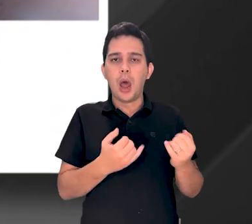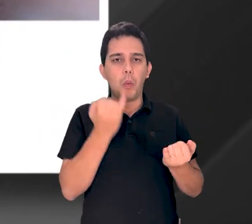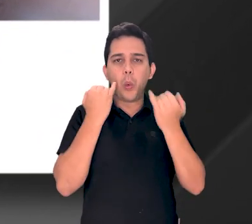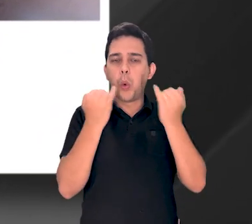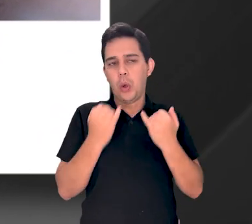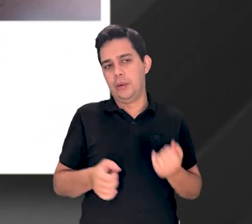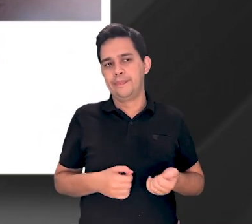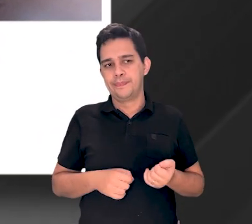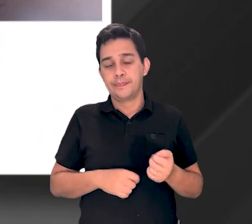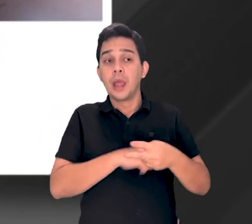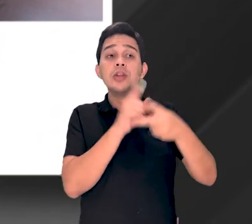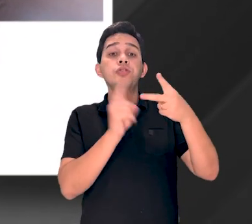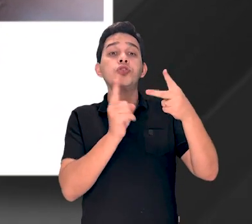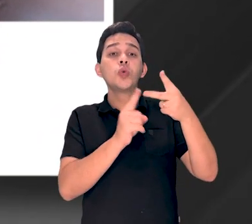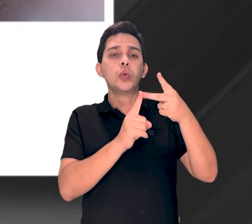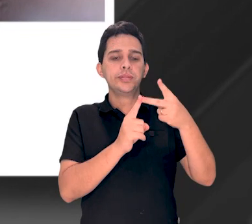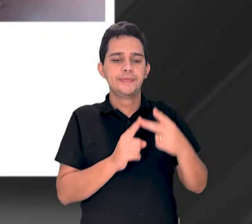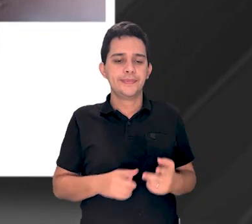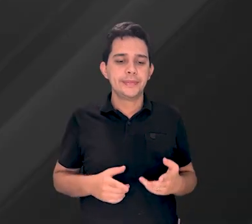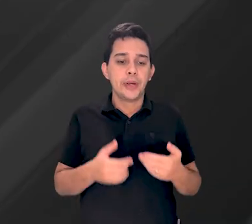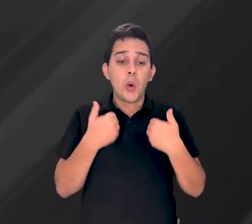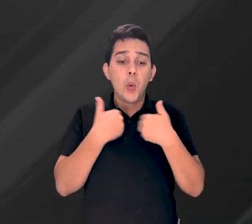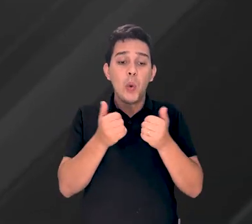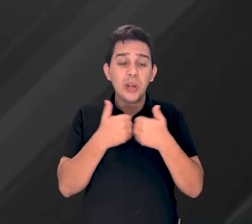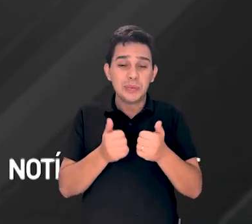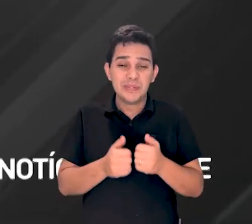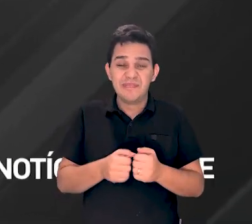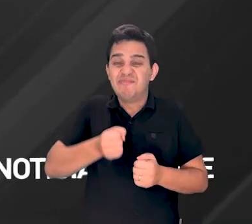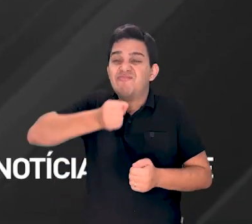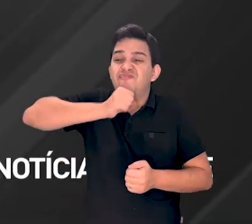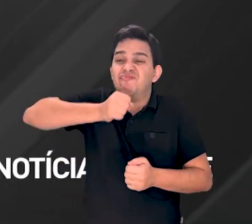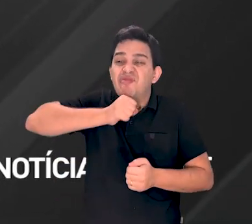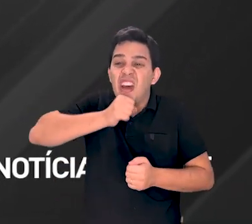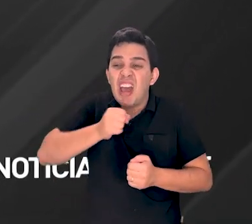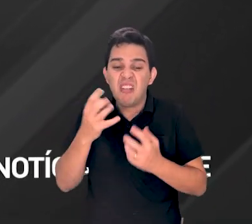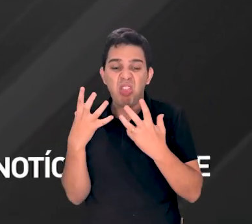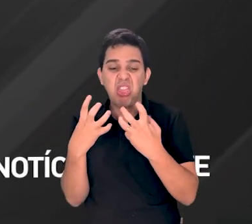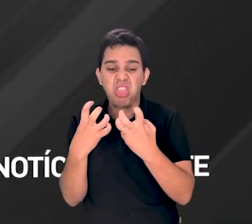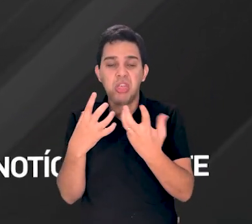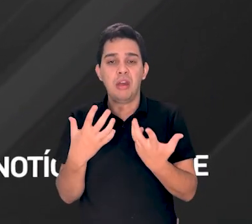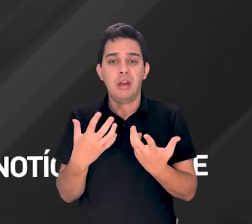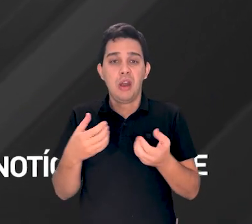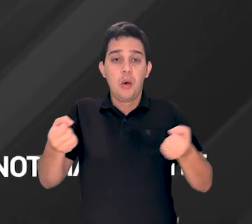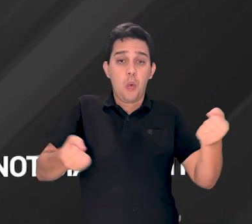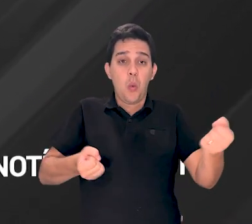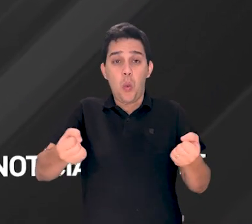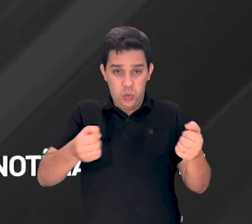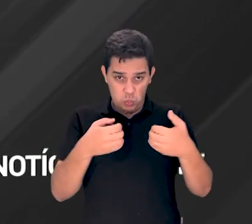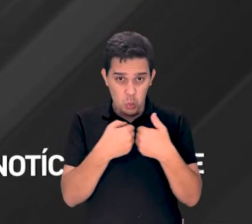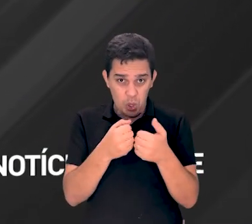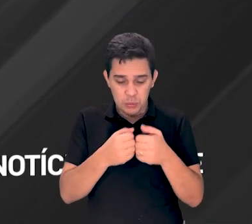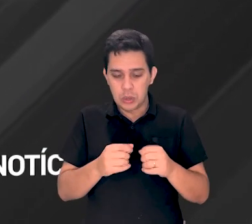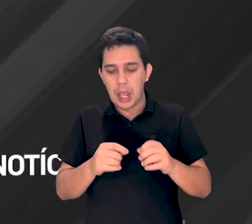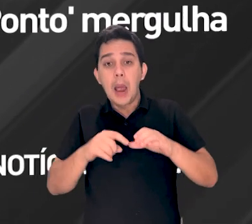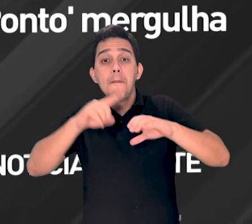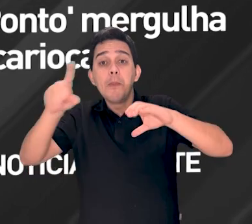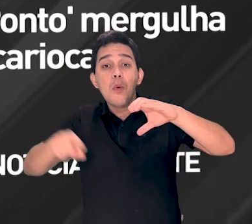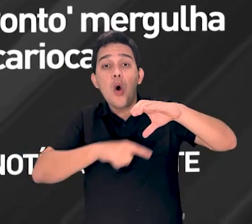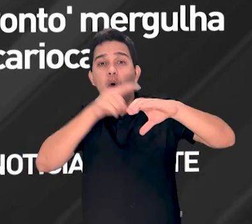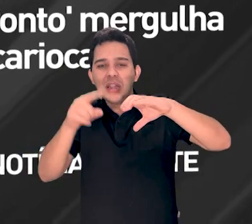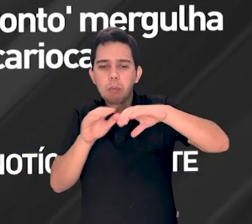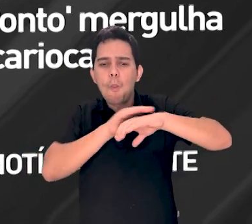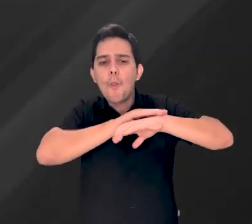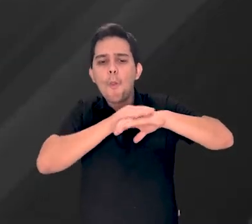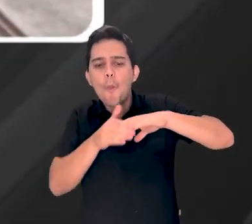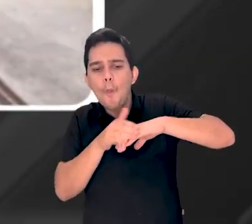sucateamento da frota e aí você vê ônibus com circulando com pneu careca com barra